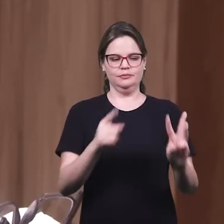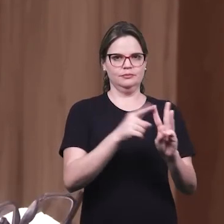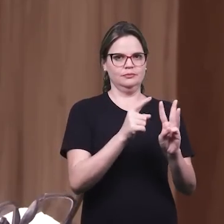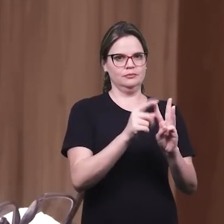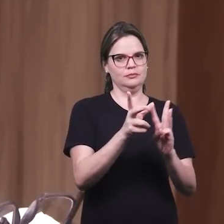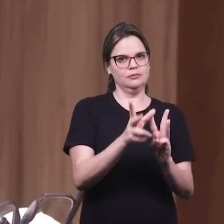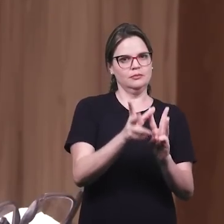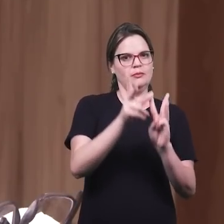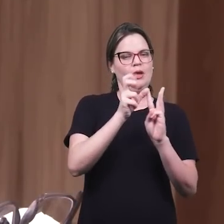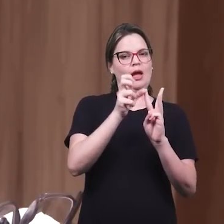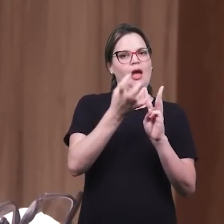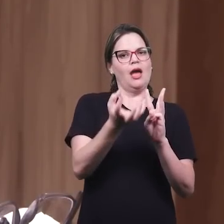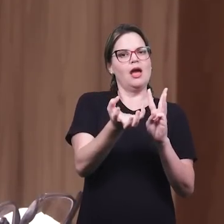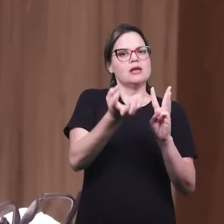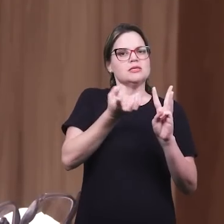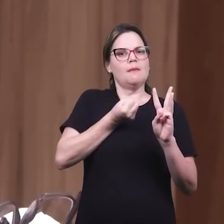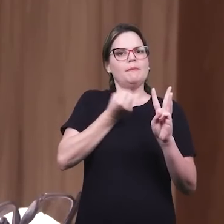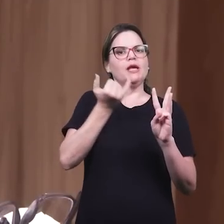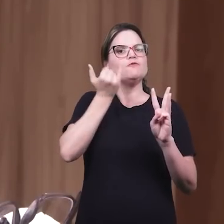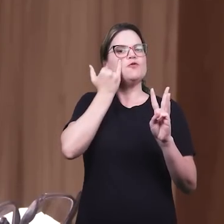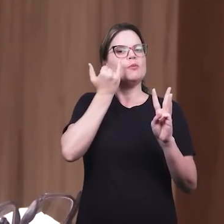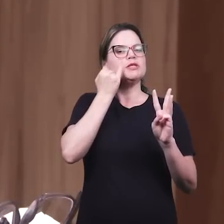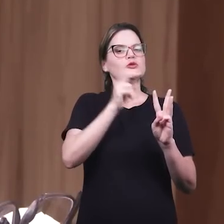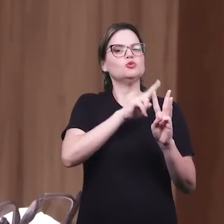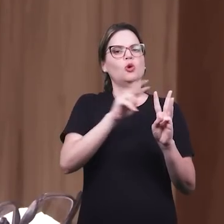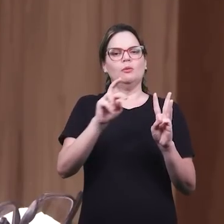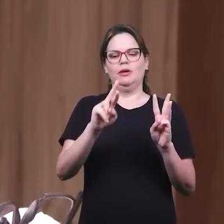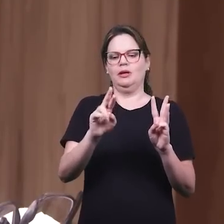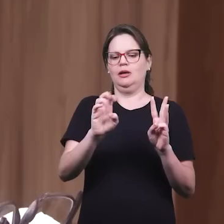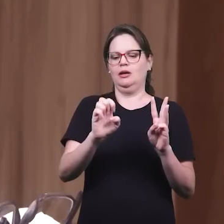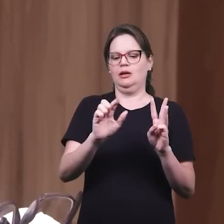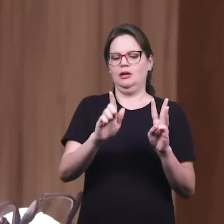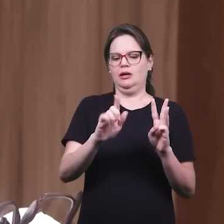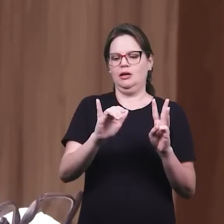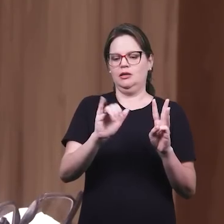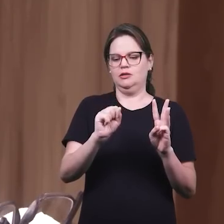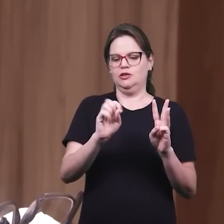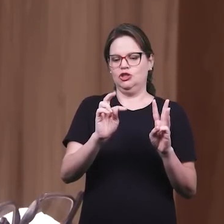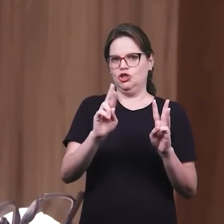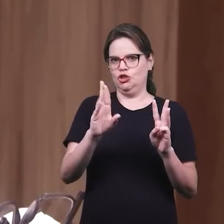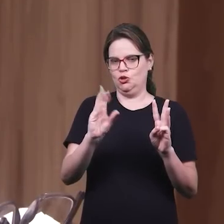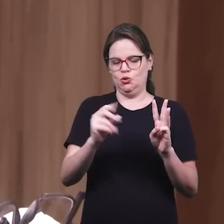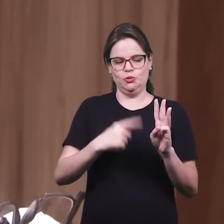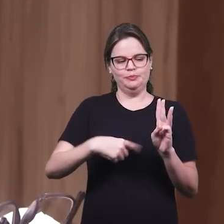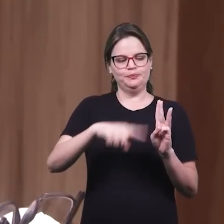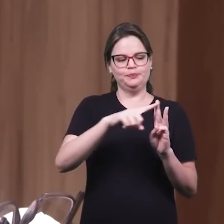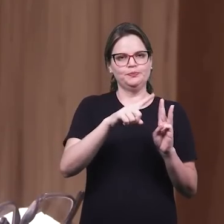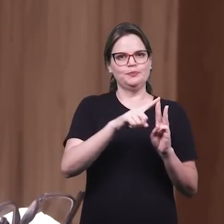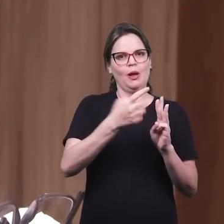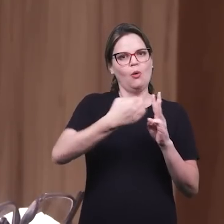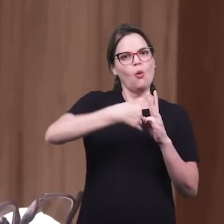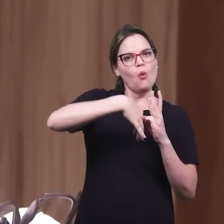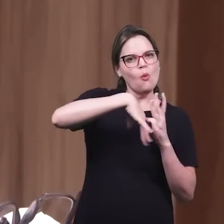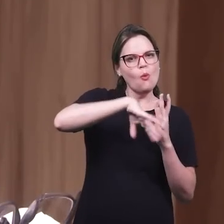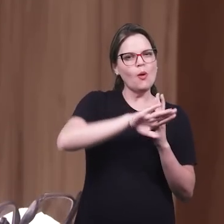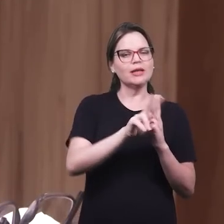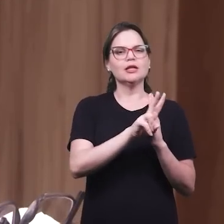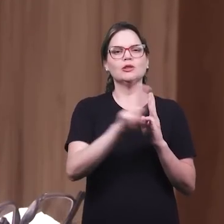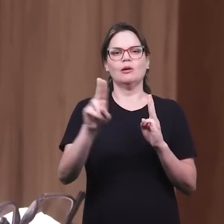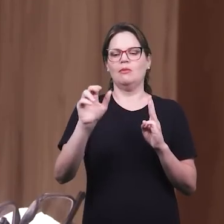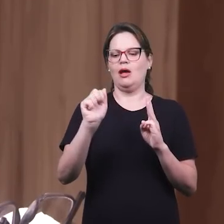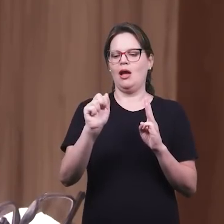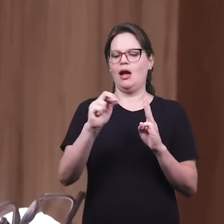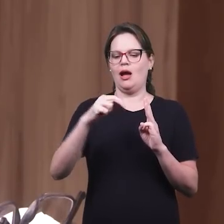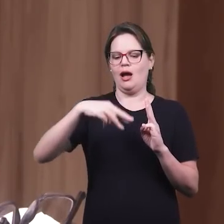da informação, também chamada de registro, o armazenamento dessa informação